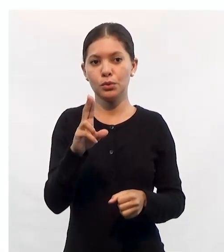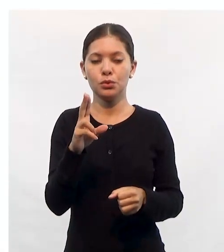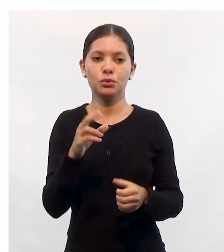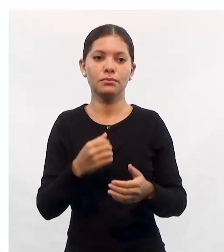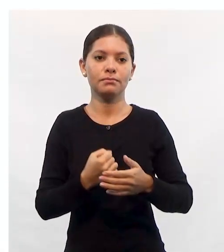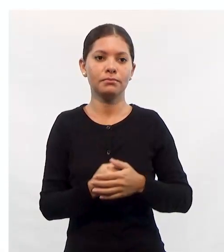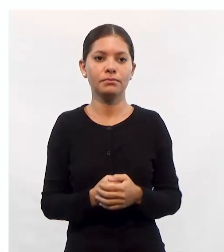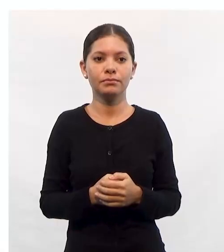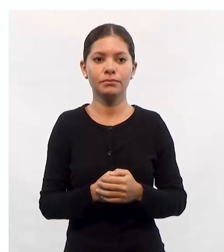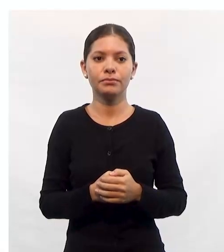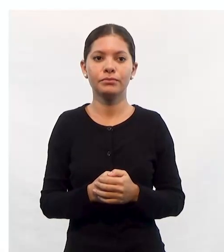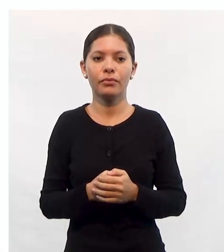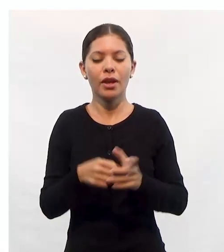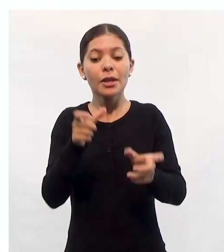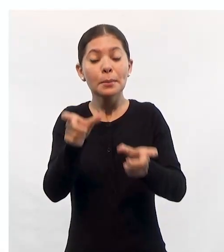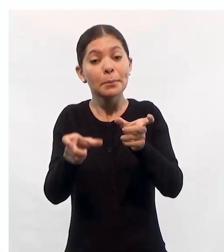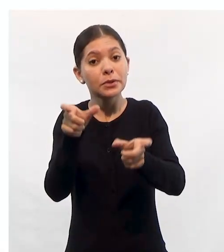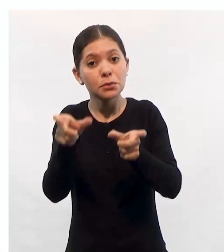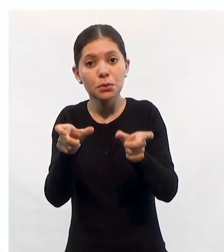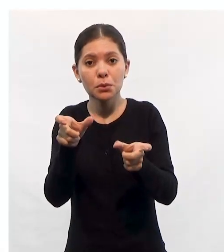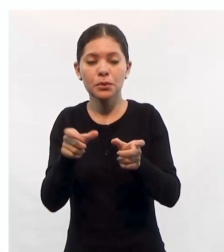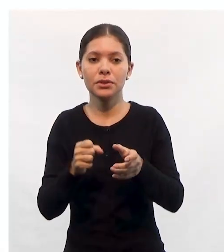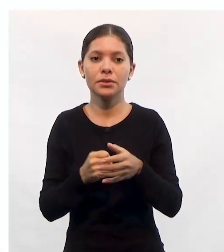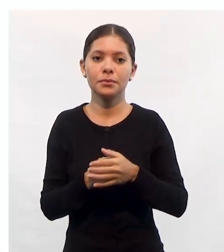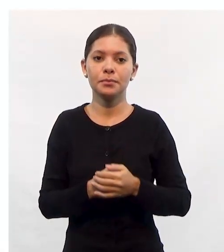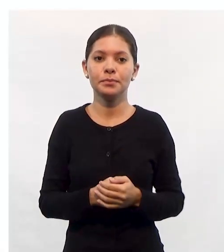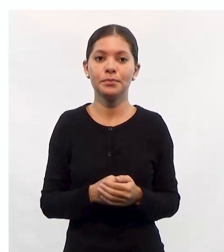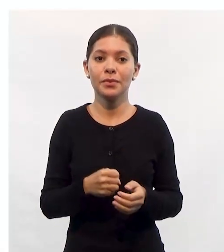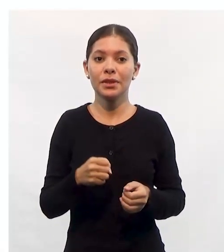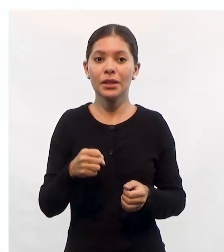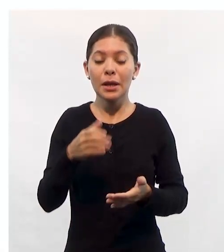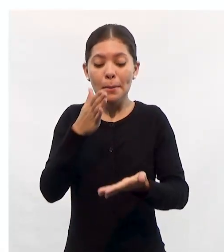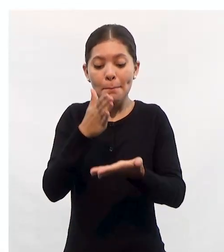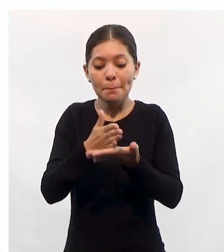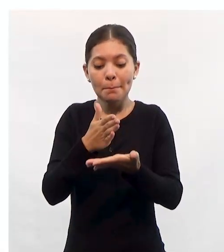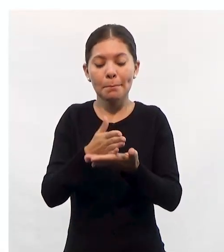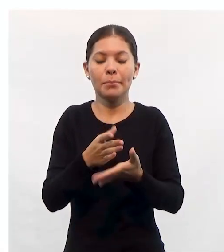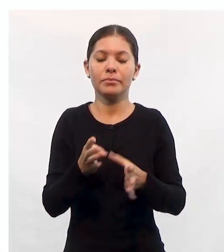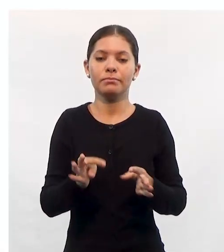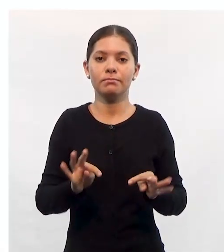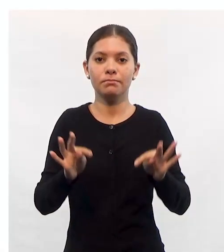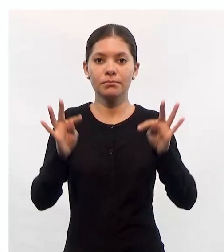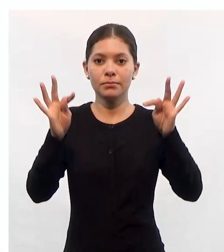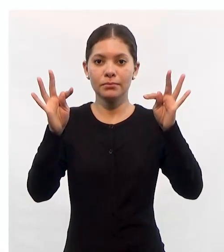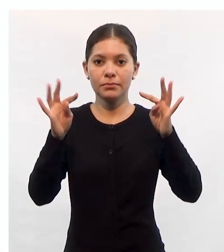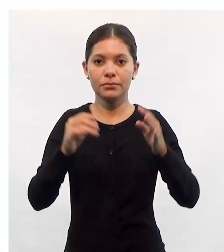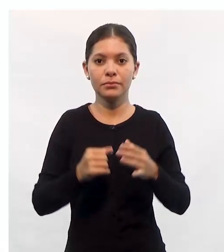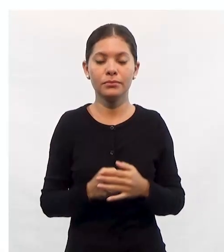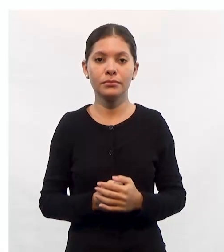de mão de obra intensiva e média tecnologia.